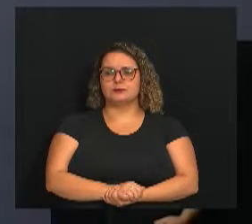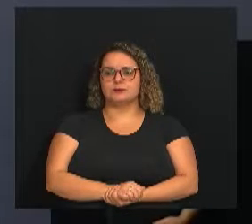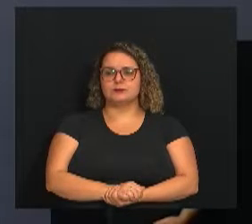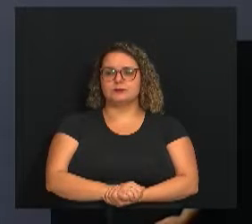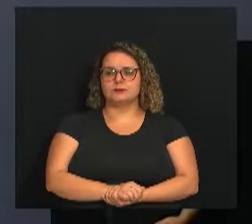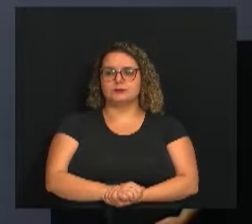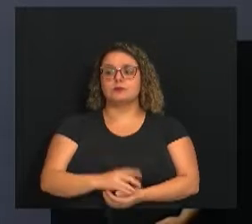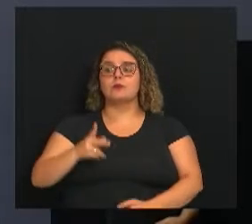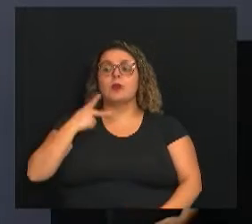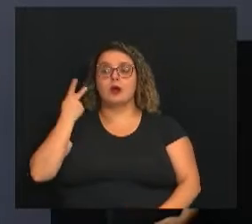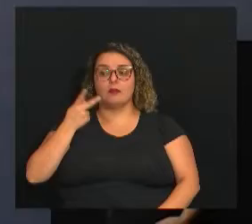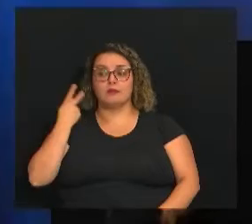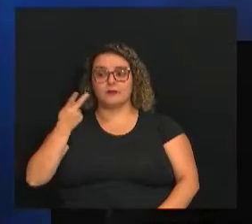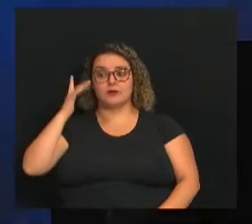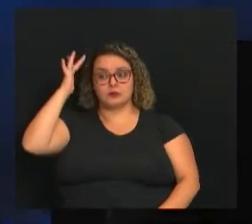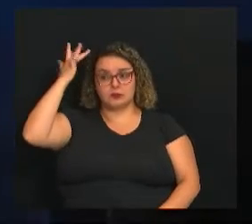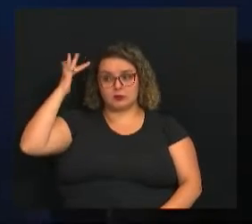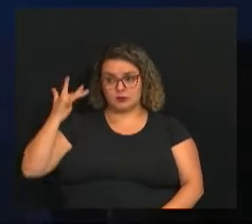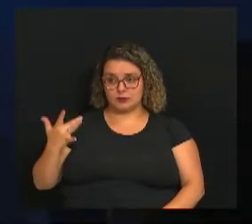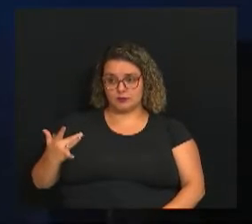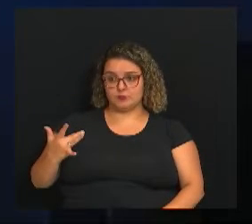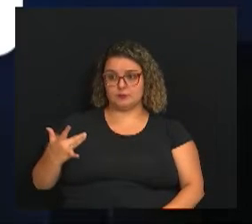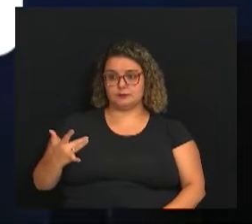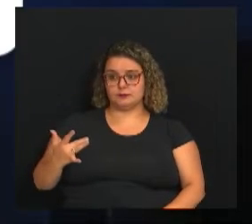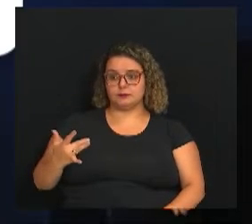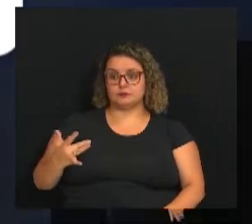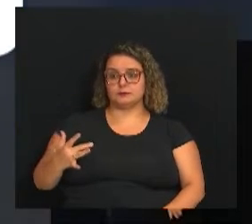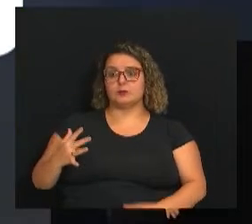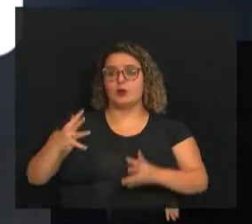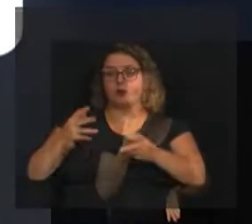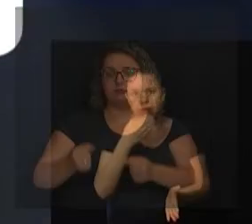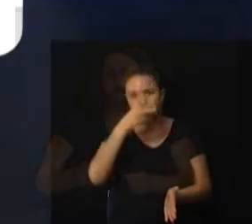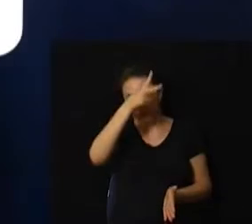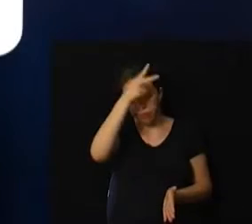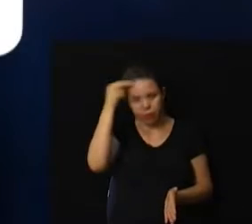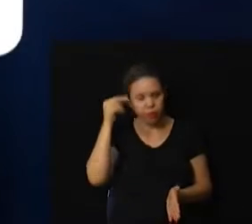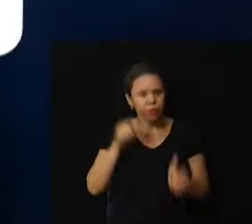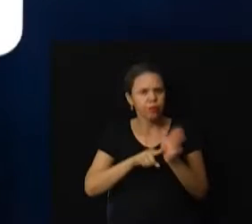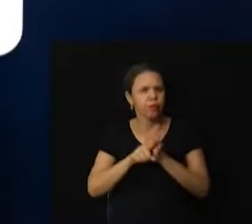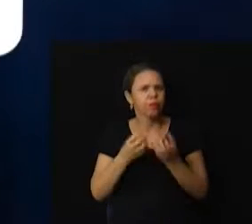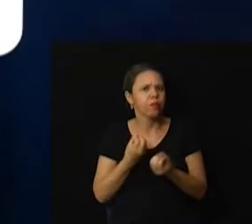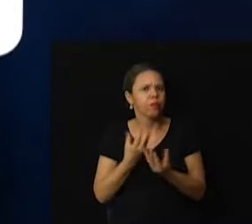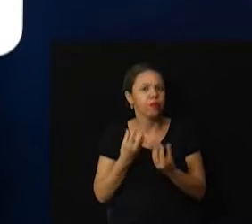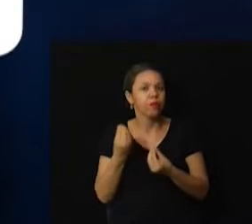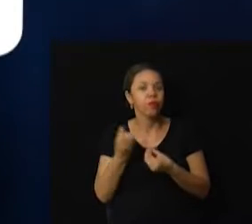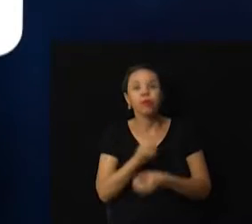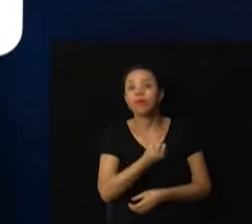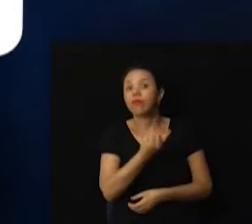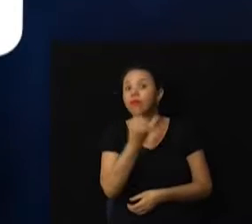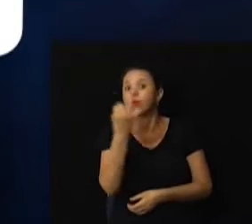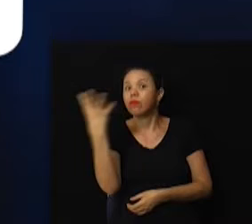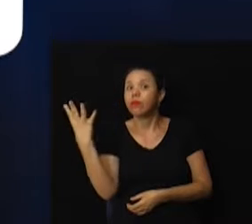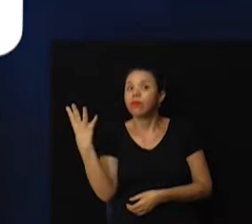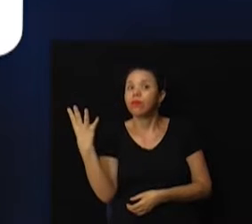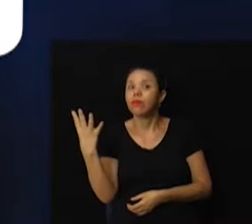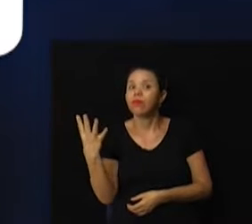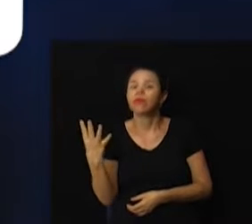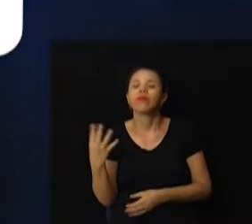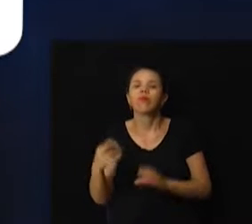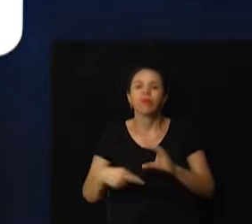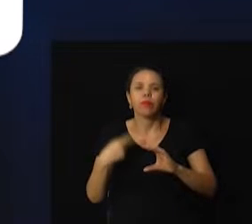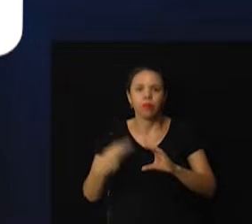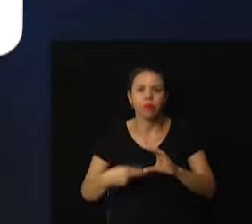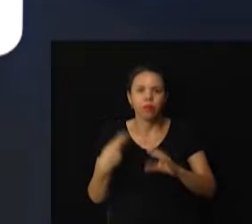A vereadora Guida Calisto protocolou um requerimento pedindo informações à Prefeitura em relação à quantidade de